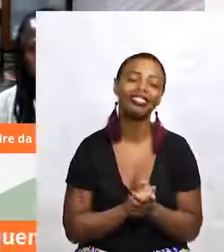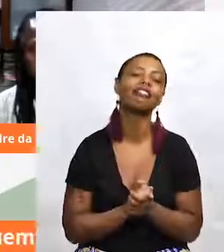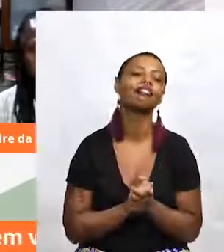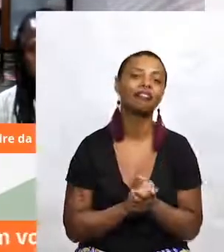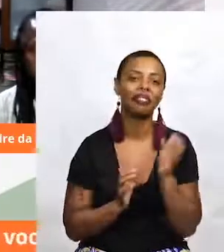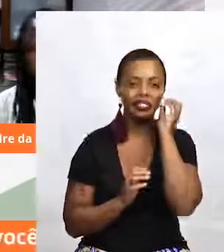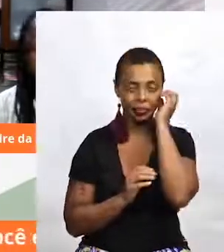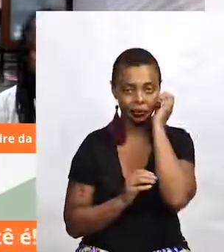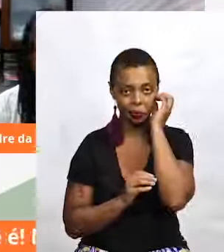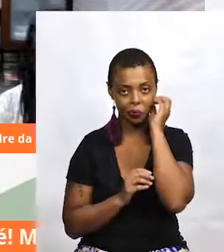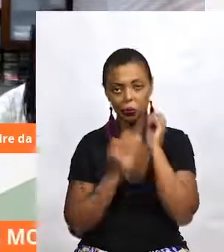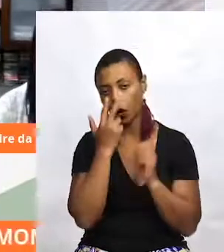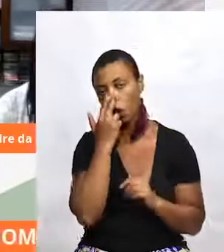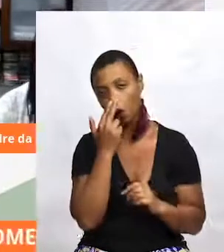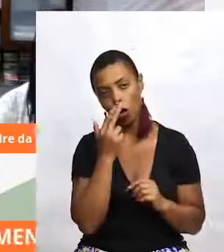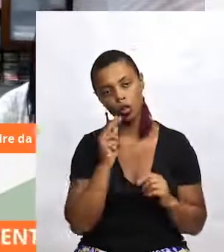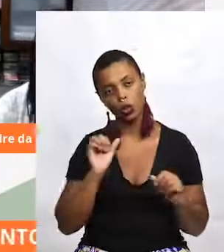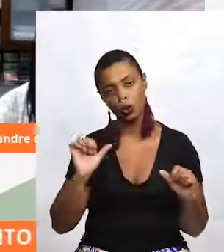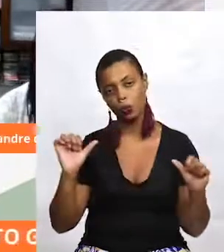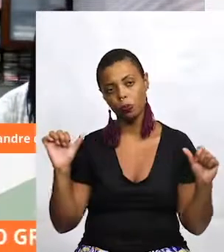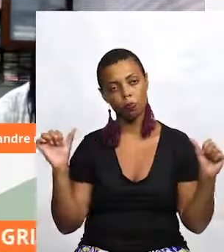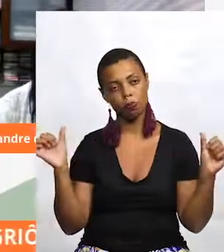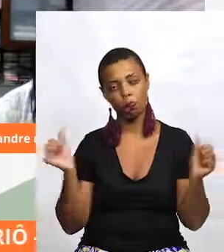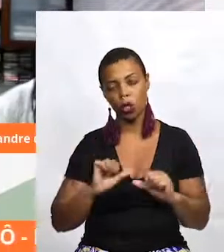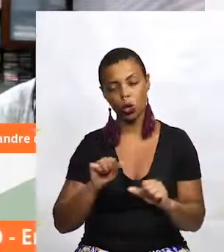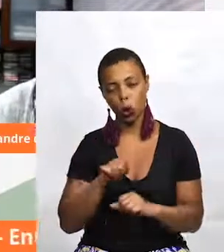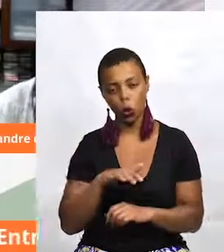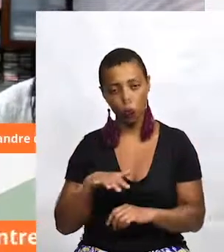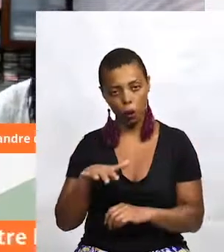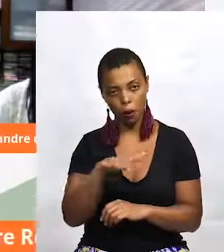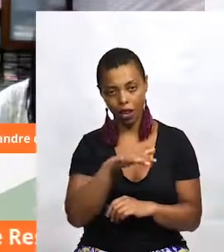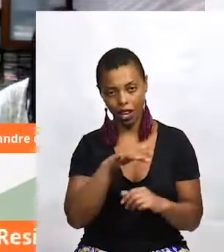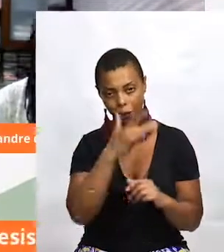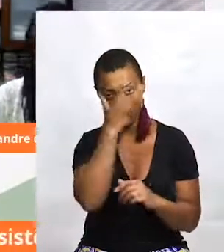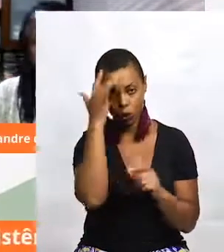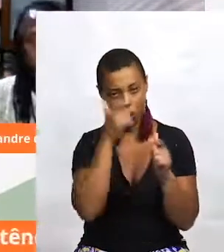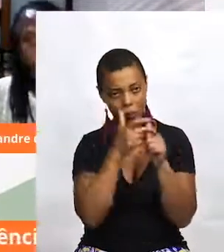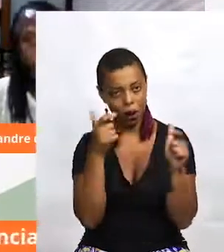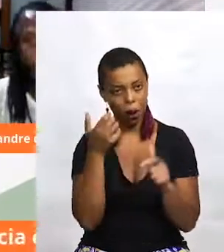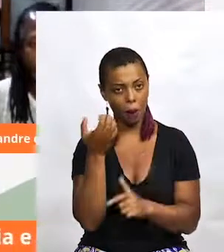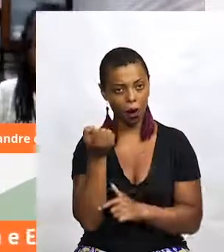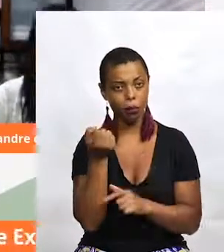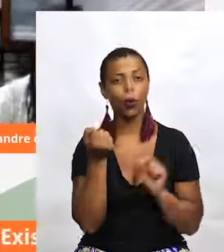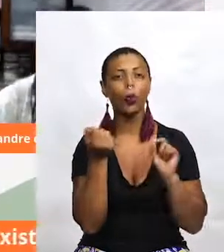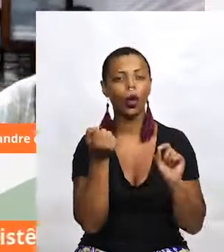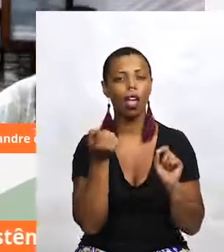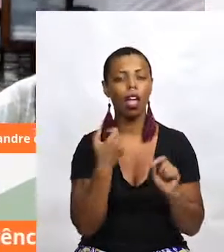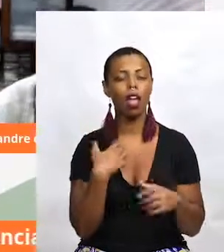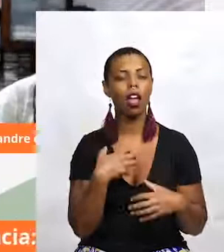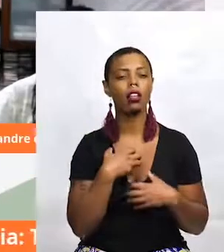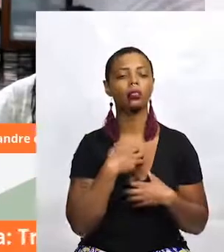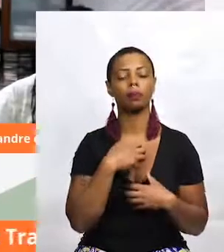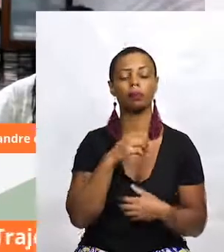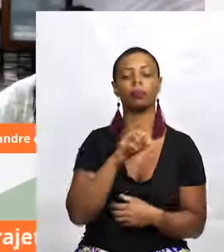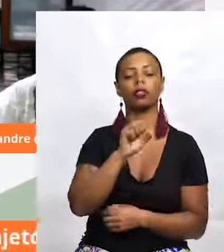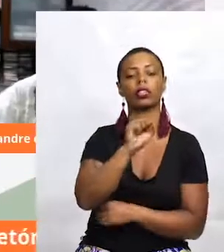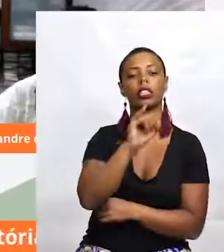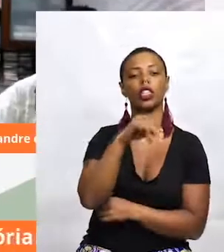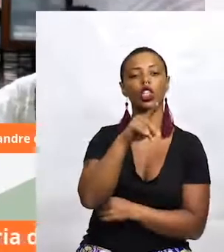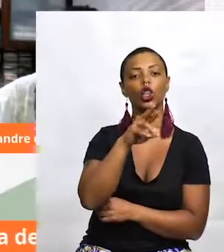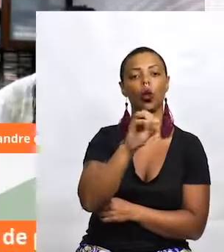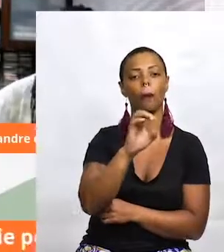Eu acho que o pior que um ambiente embranquecido traz é, um é a síndrome do impostor, que a gente acha que a gente, por